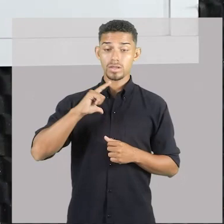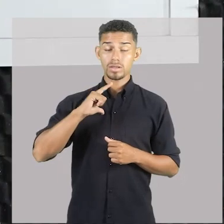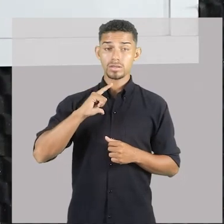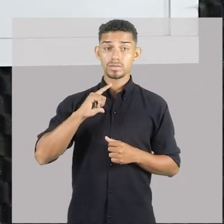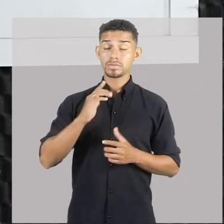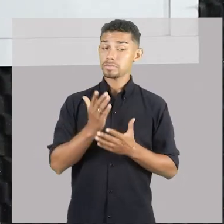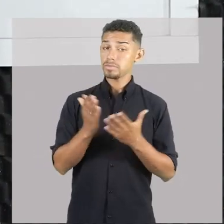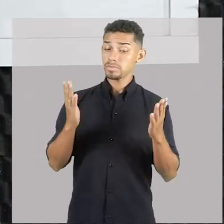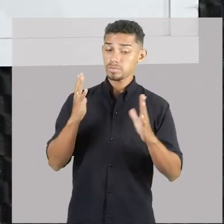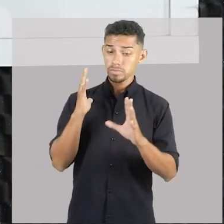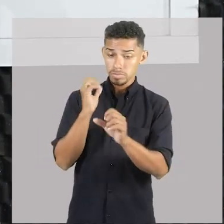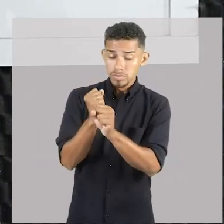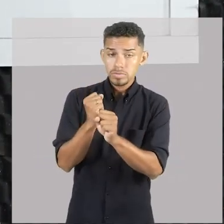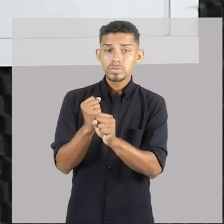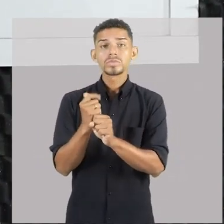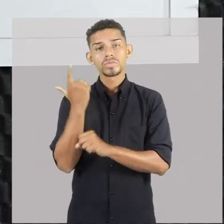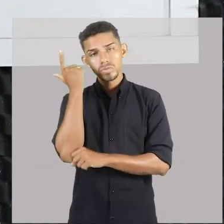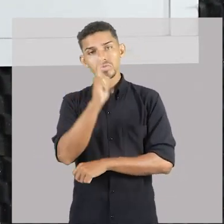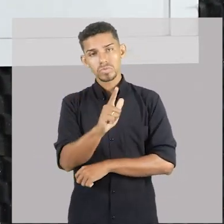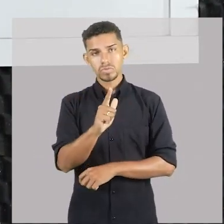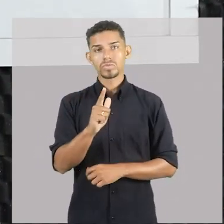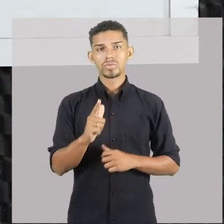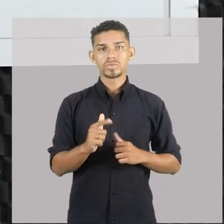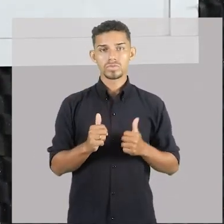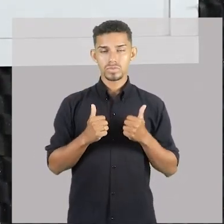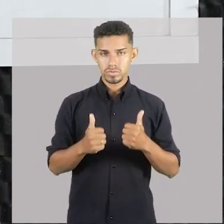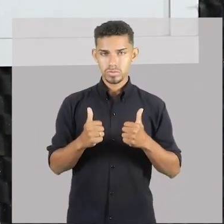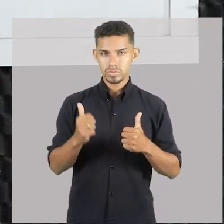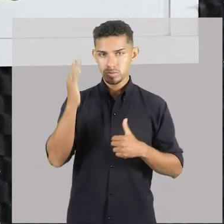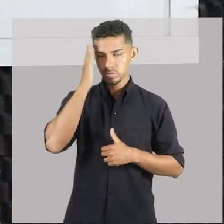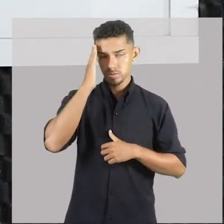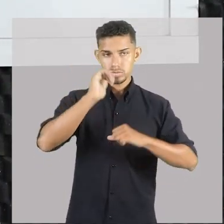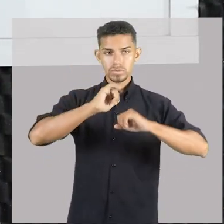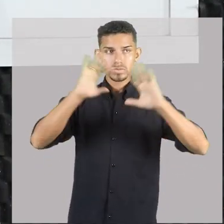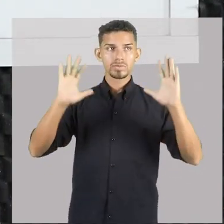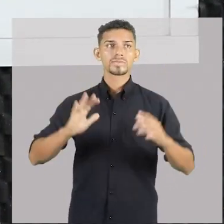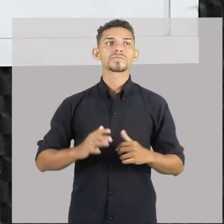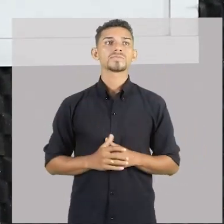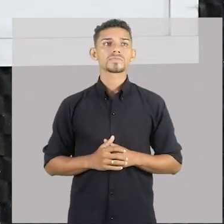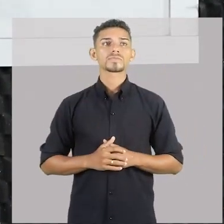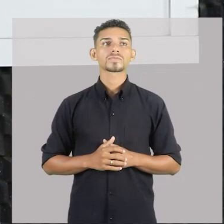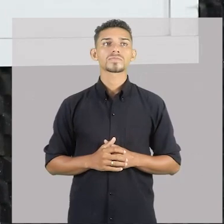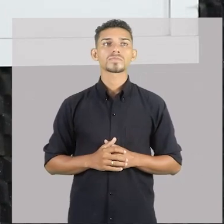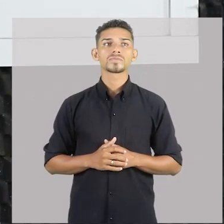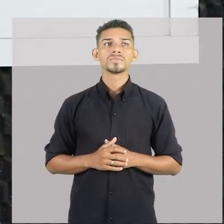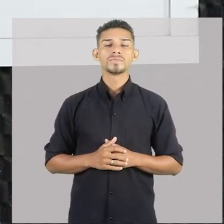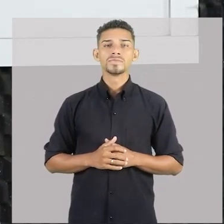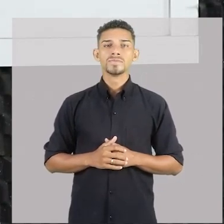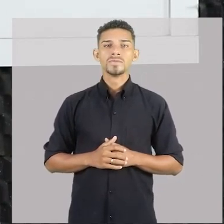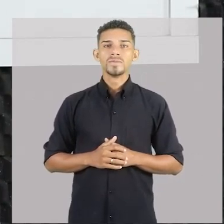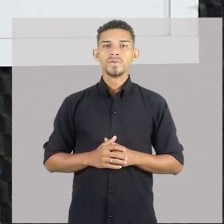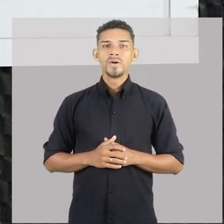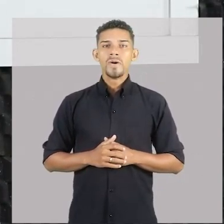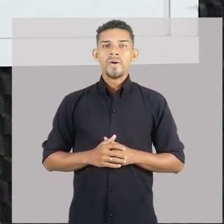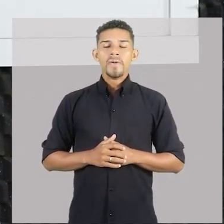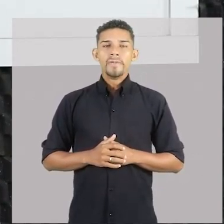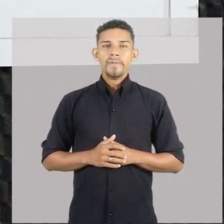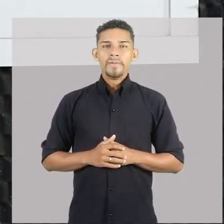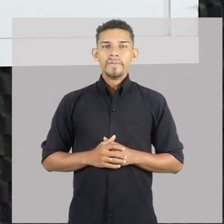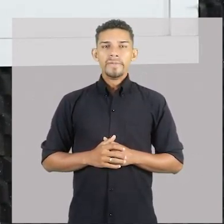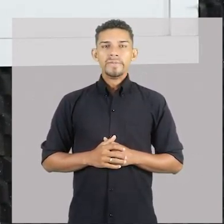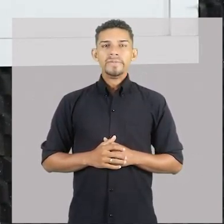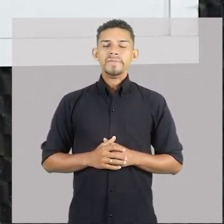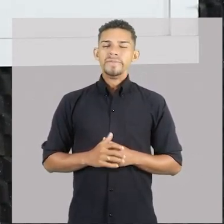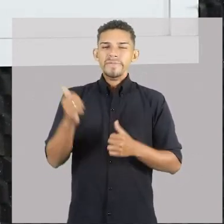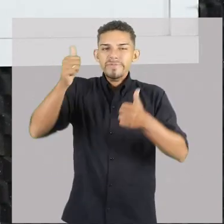eu utilizo para calcular a intensidade da corrente elétrica. Belezinha? Para fechar a parte teórica, eu tenho